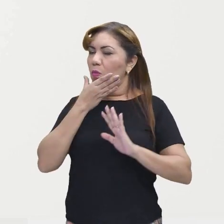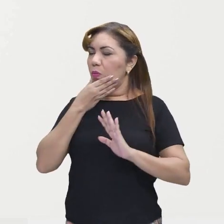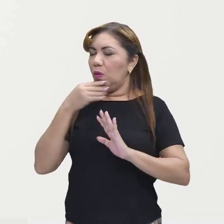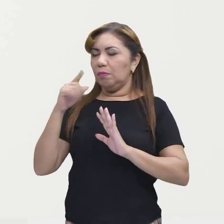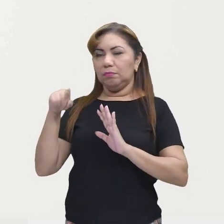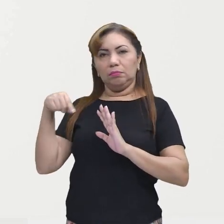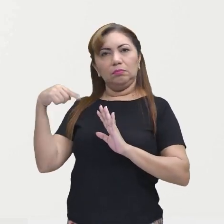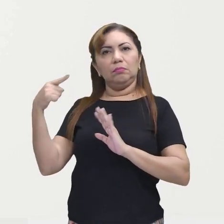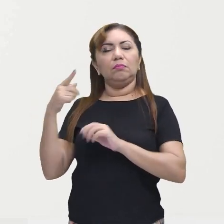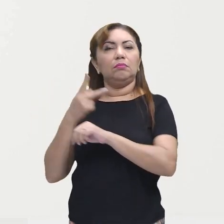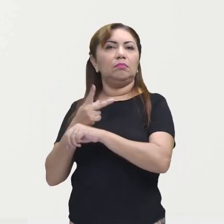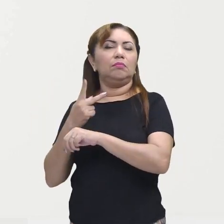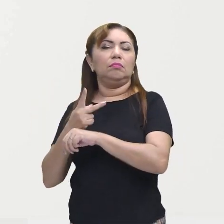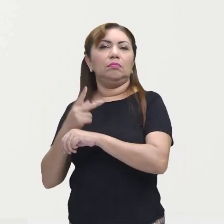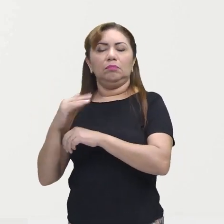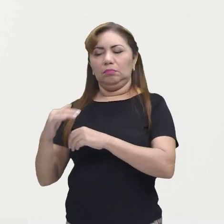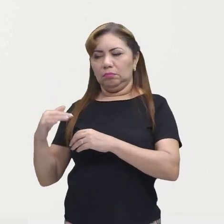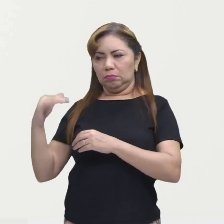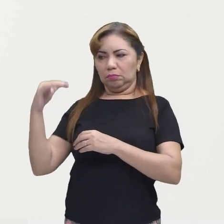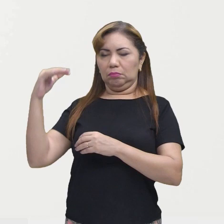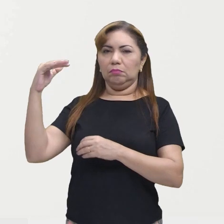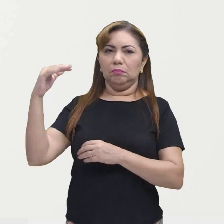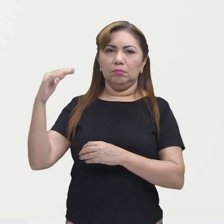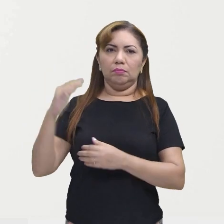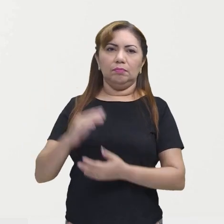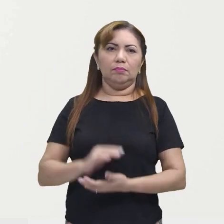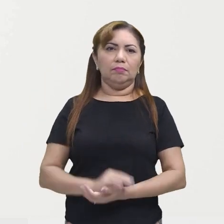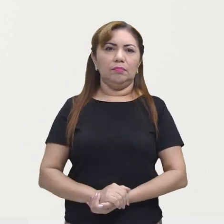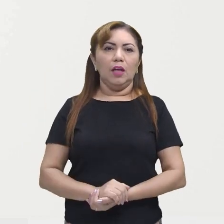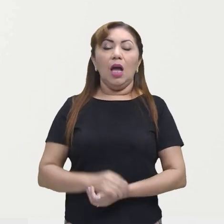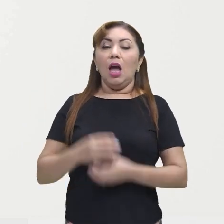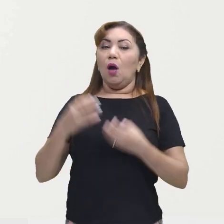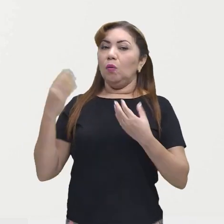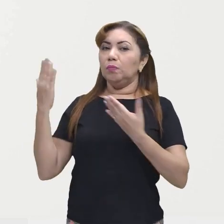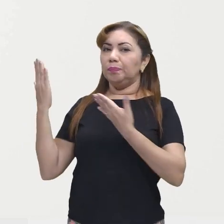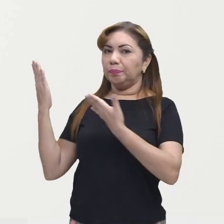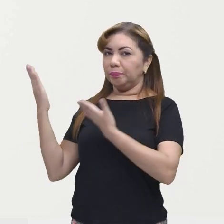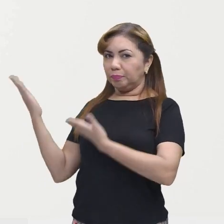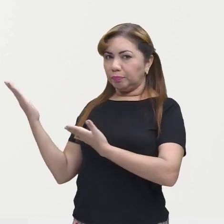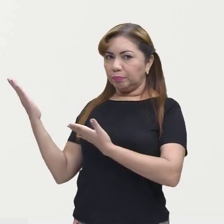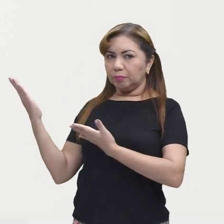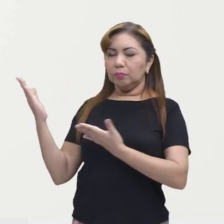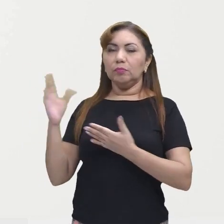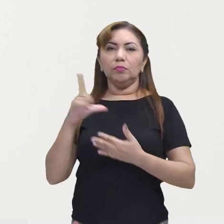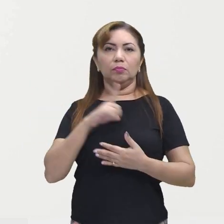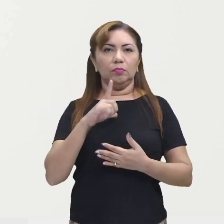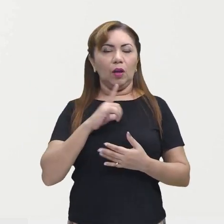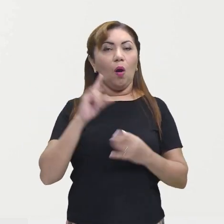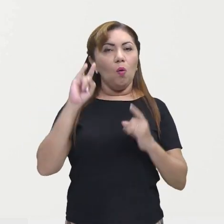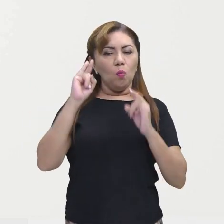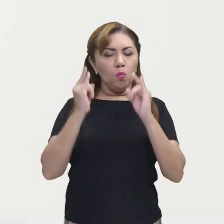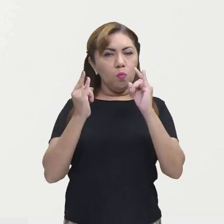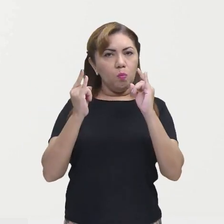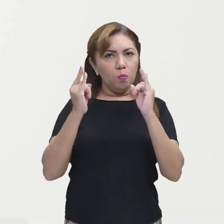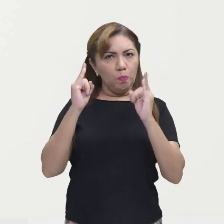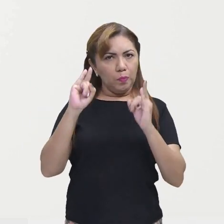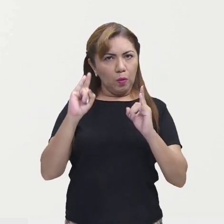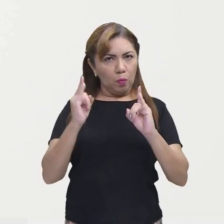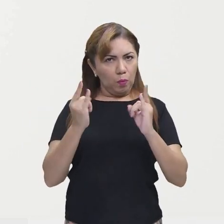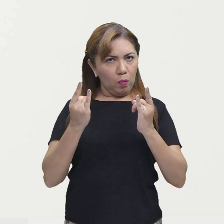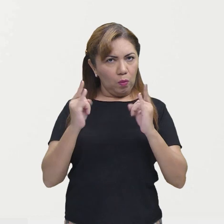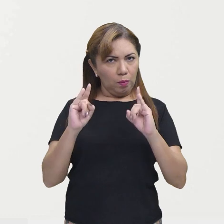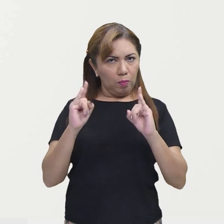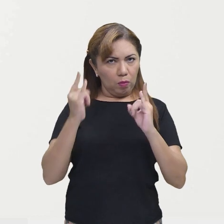testosterona, o hormônio sexual masculino. Então, esse hormônio, ele é responsável por